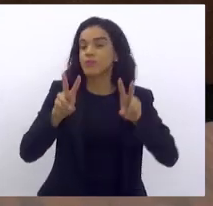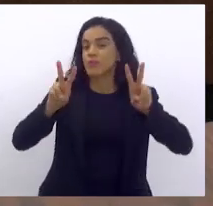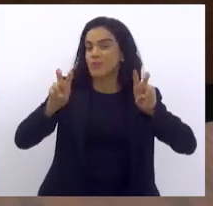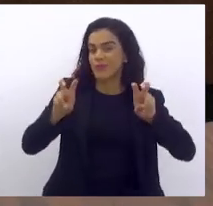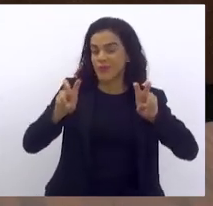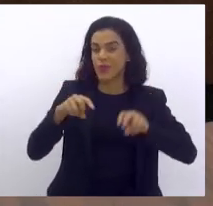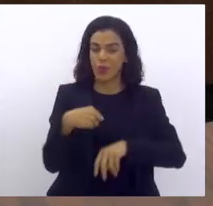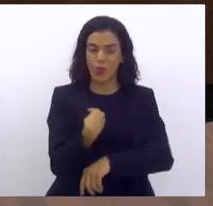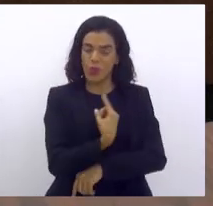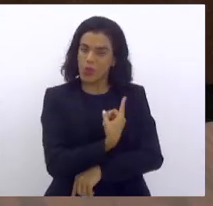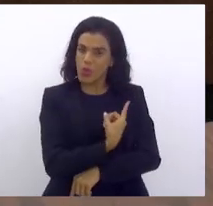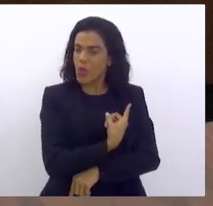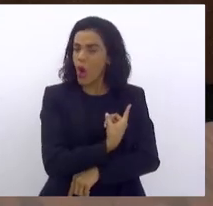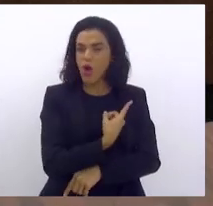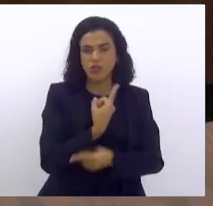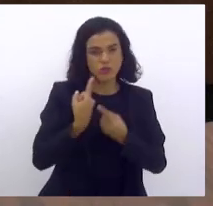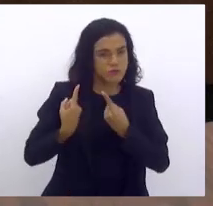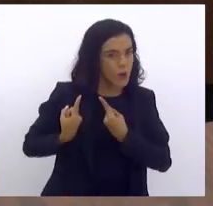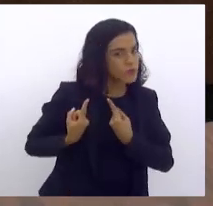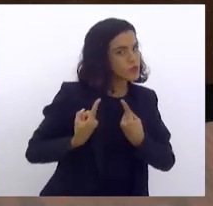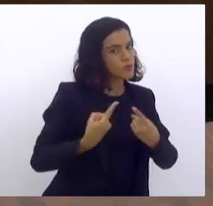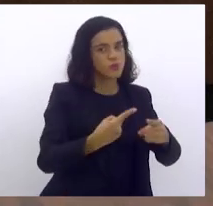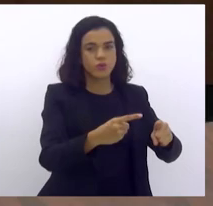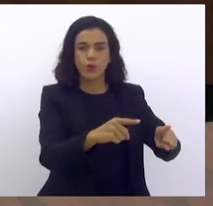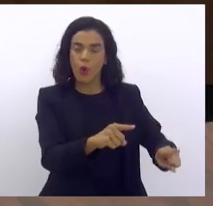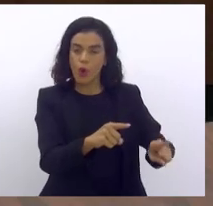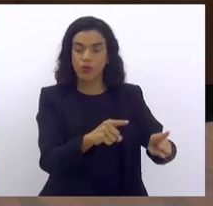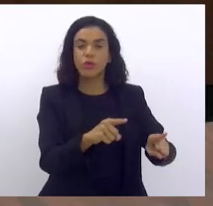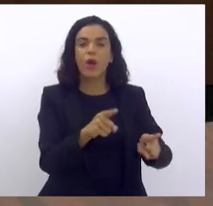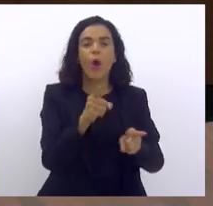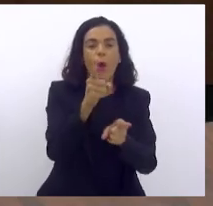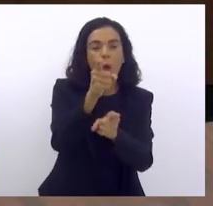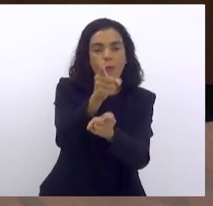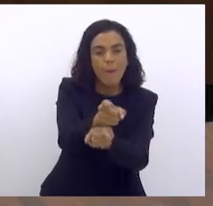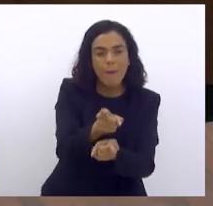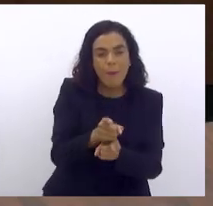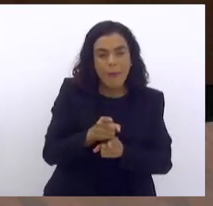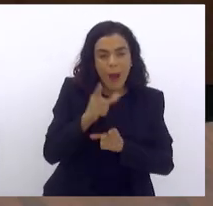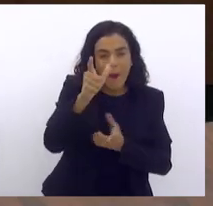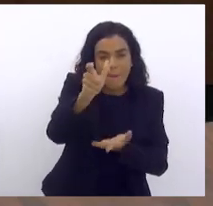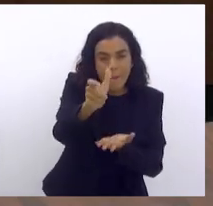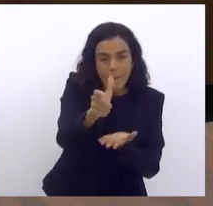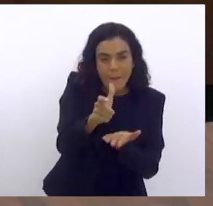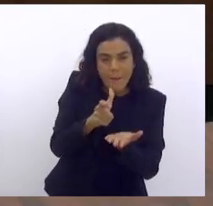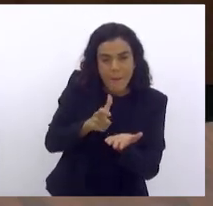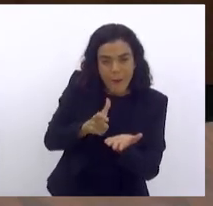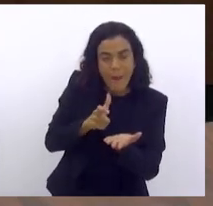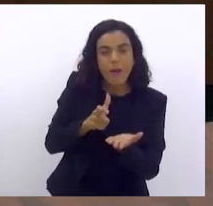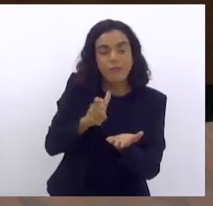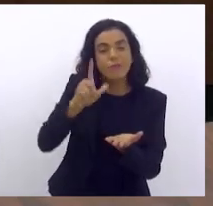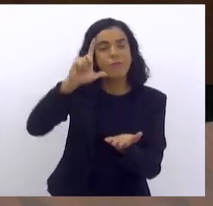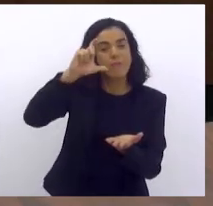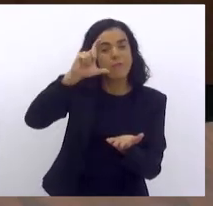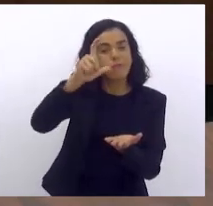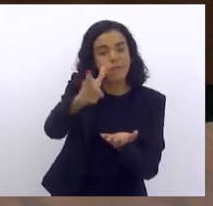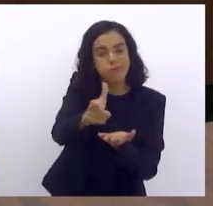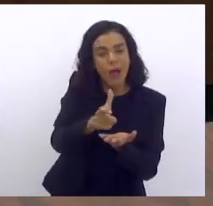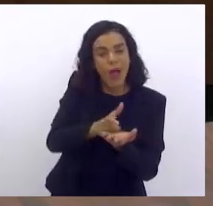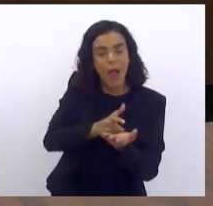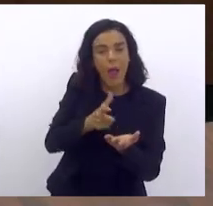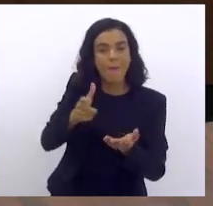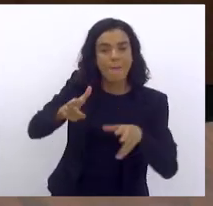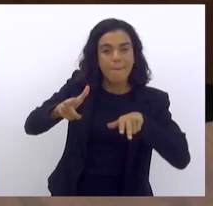é veementemente contra ao procedimento de reconhecimento fotográfico, porque, ao invés dele nos ajudar a